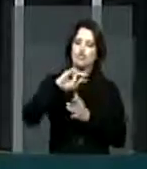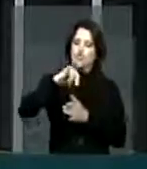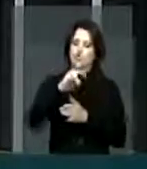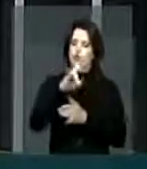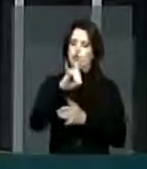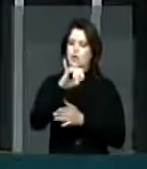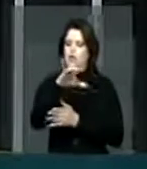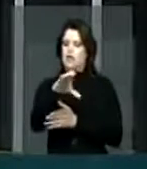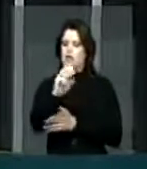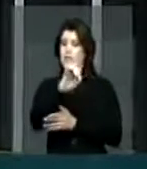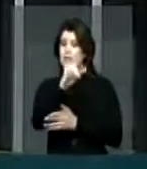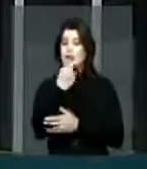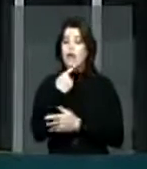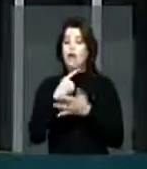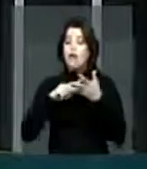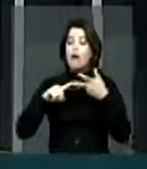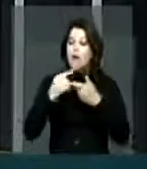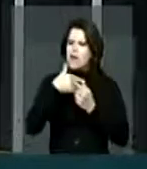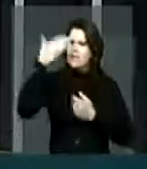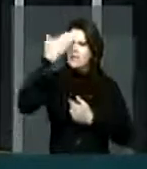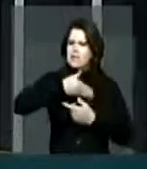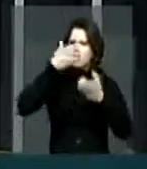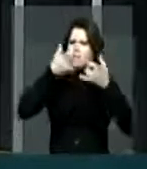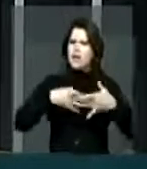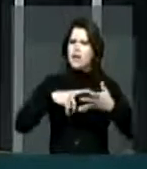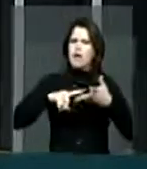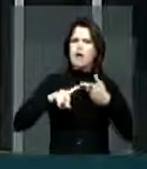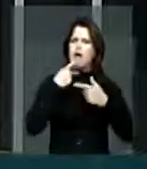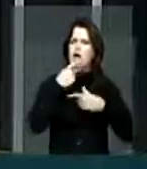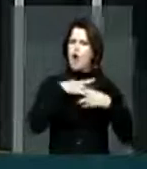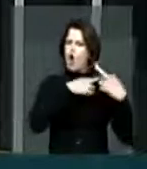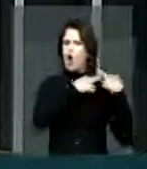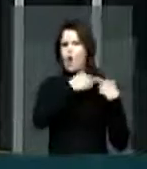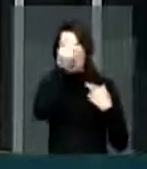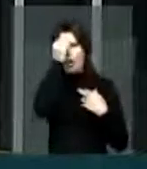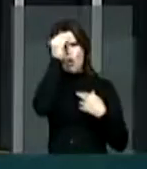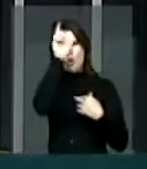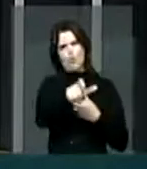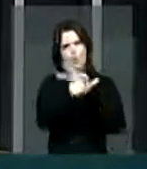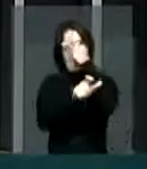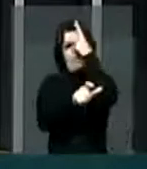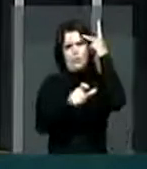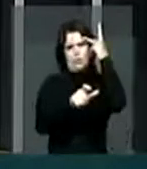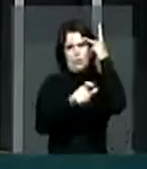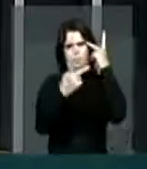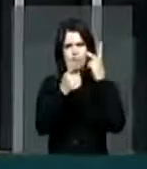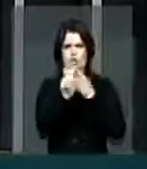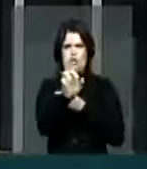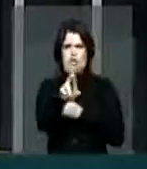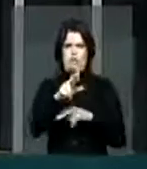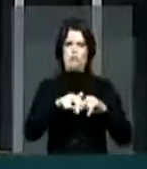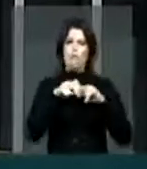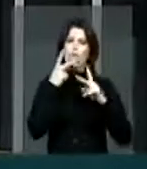instituições se ele tem fato que justifique responsabilizar o Procurador-Geral da República. Portanto, eu quero